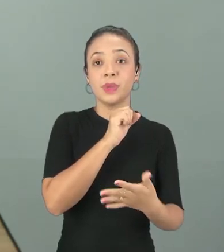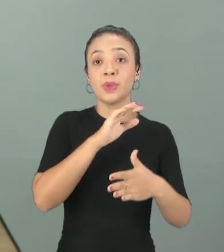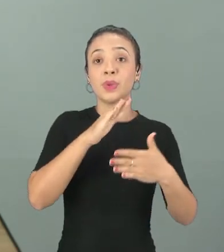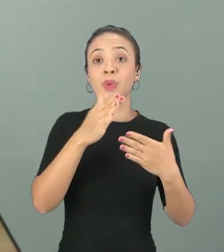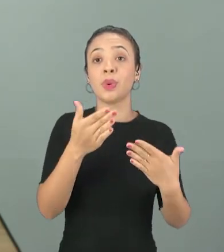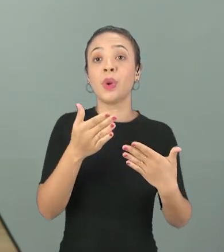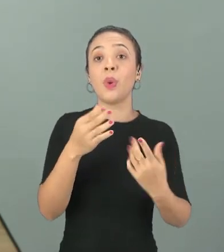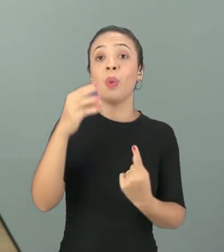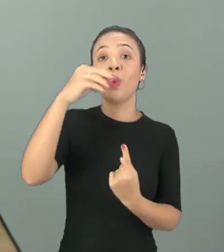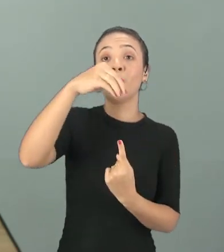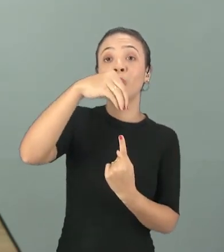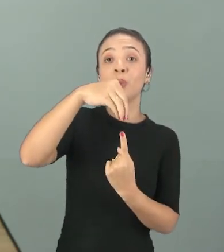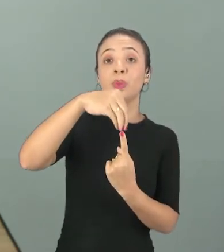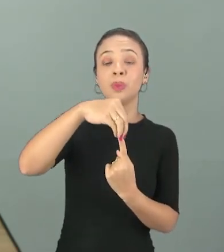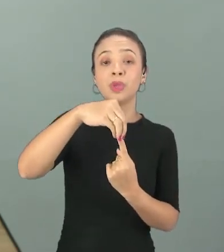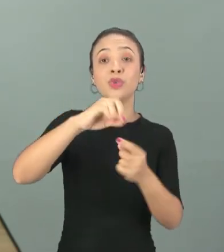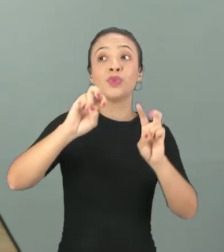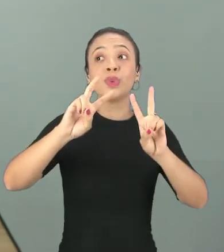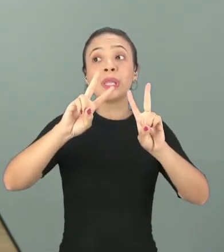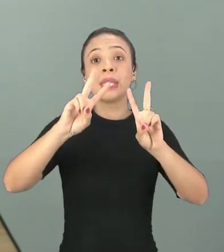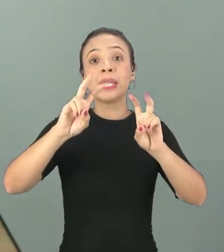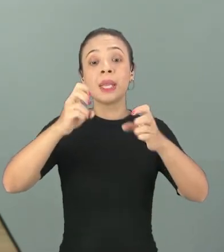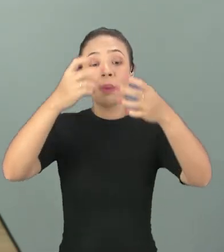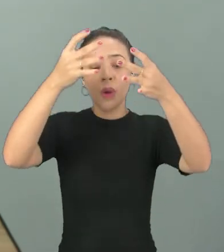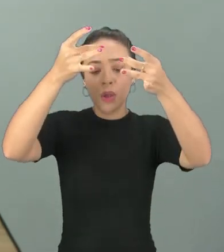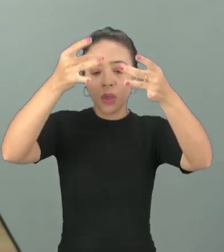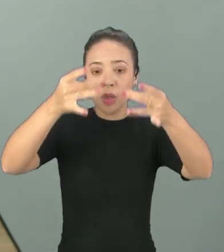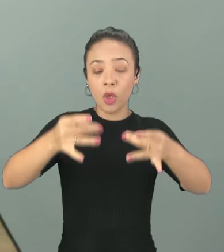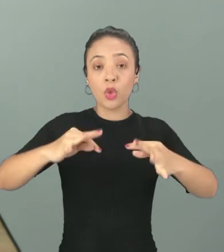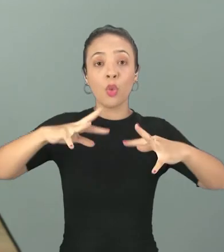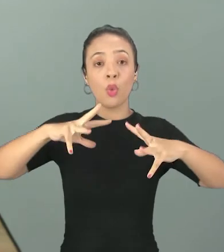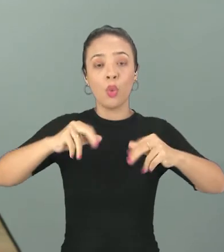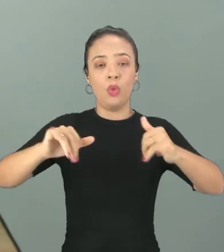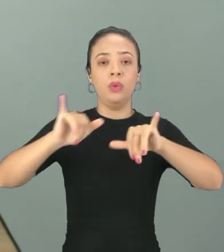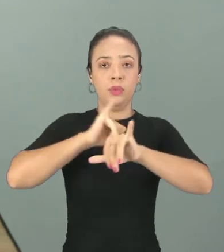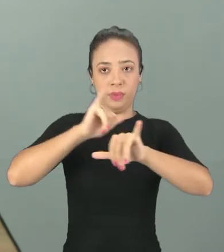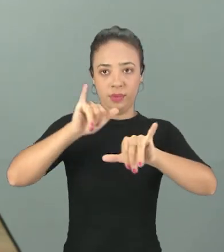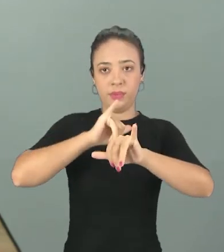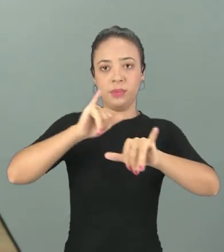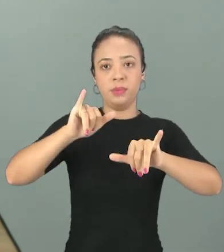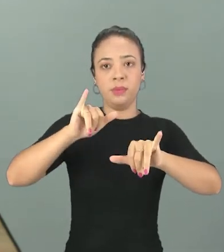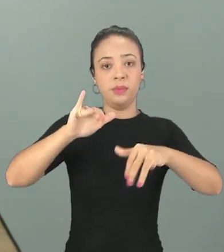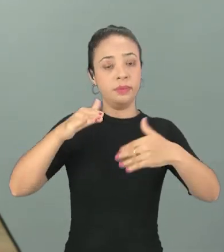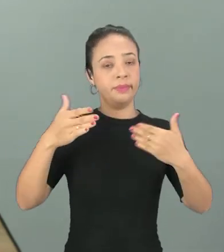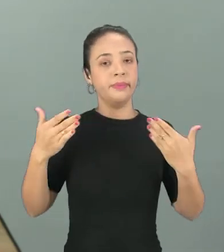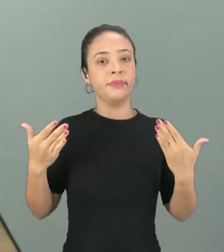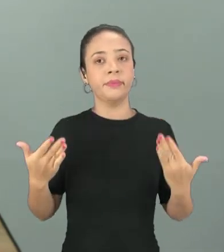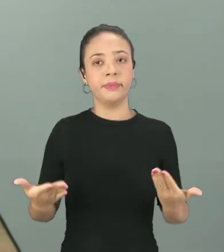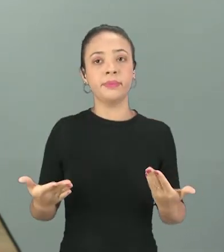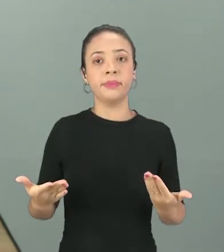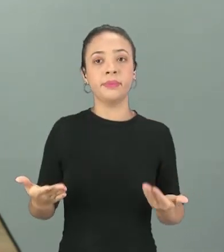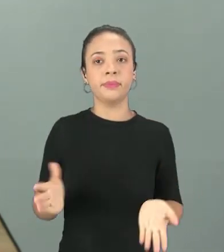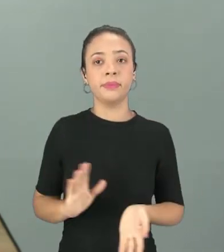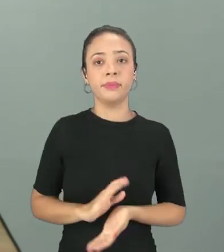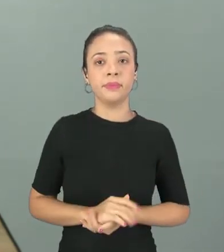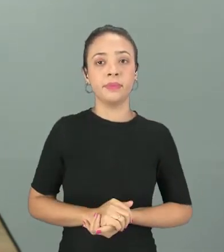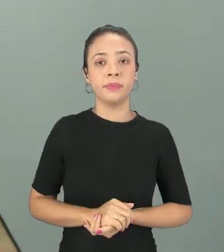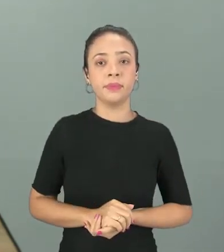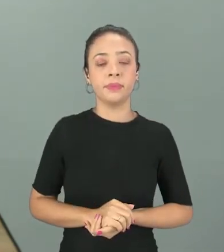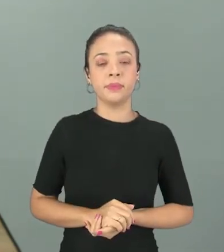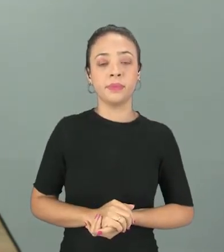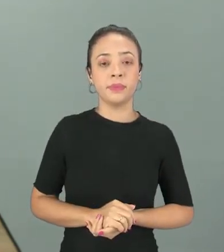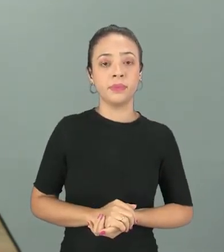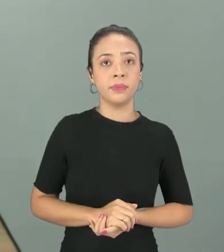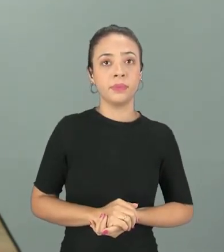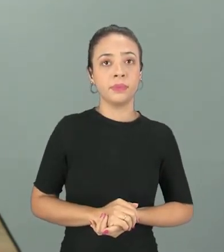vai falar, do que o assunto completo da notícia, certo? Então, a